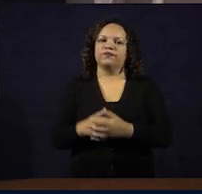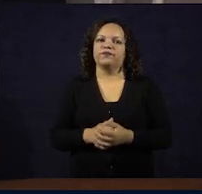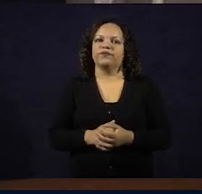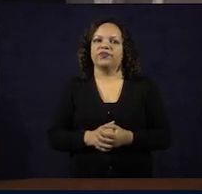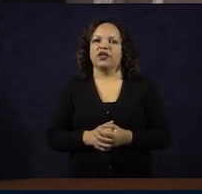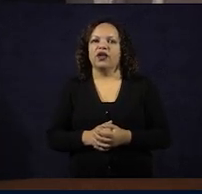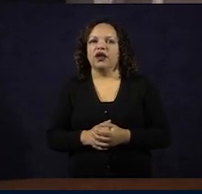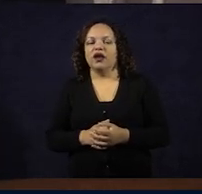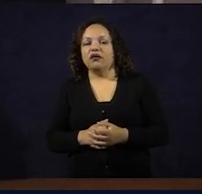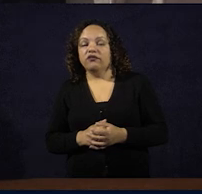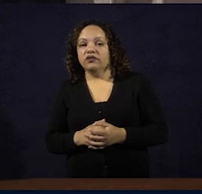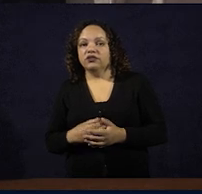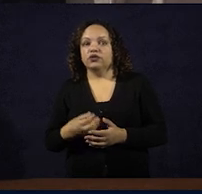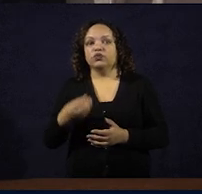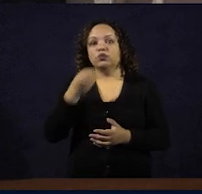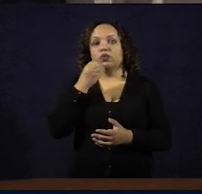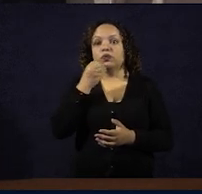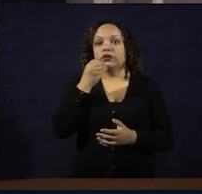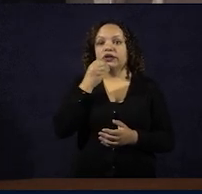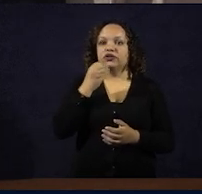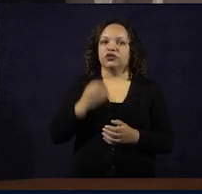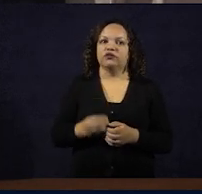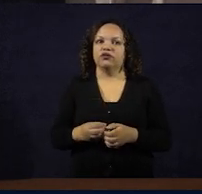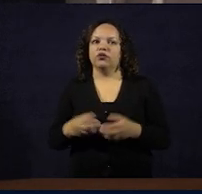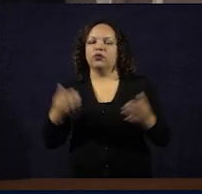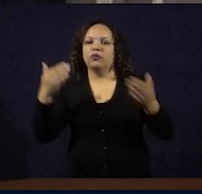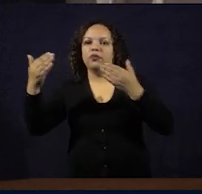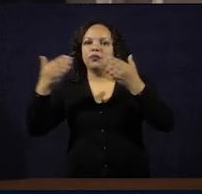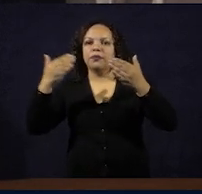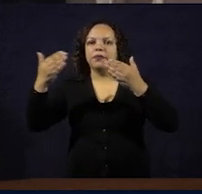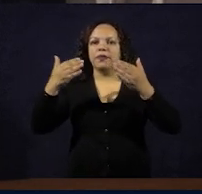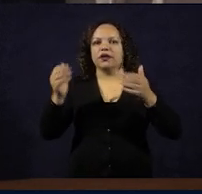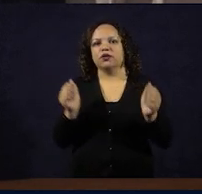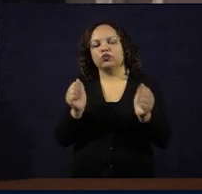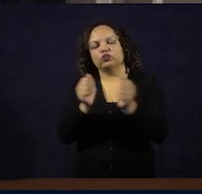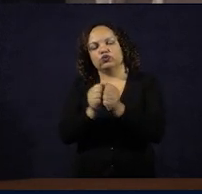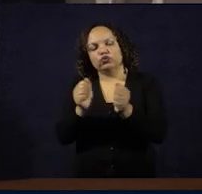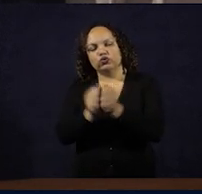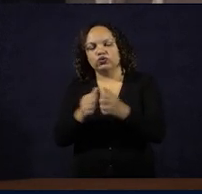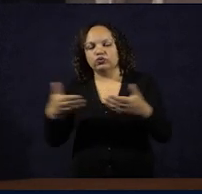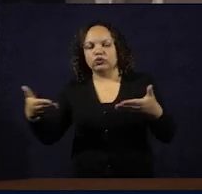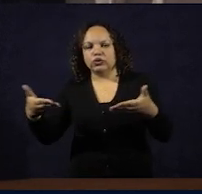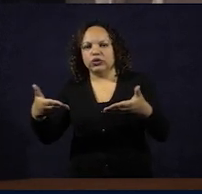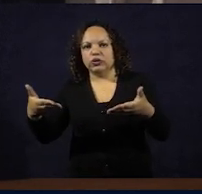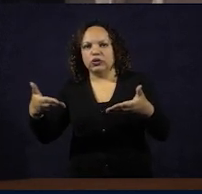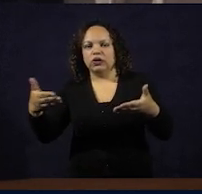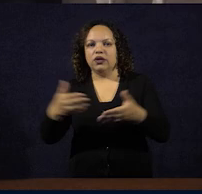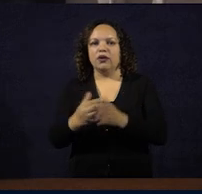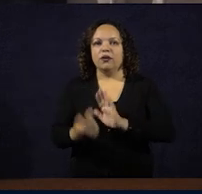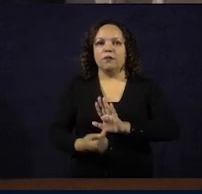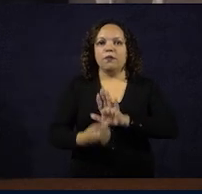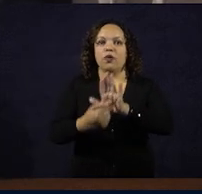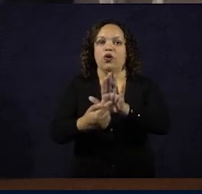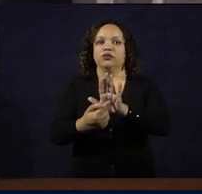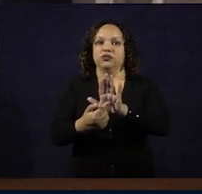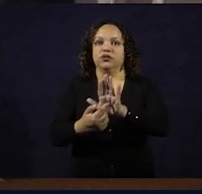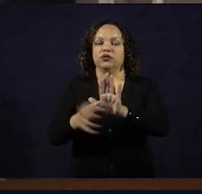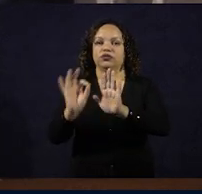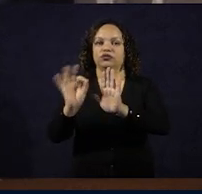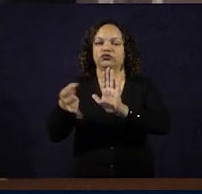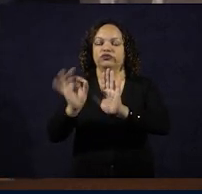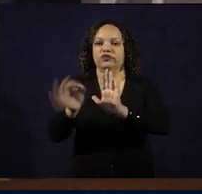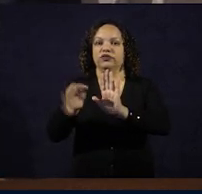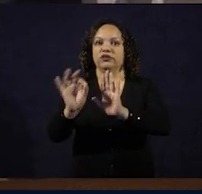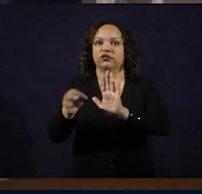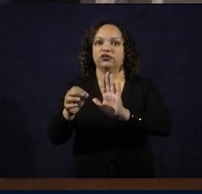aqui com os meus colegas que estão dividindo o painel aqui conosco mas mostra de fato que se a gente